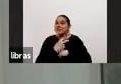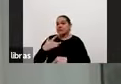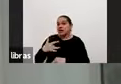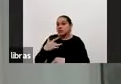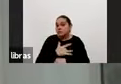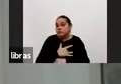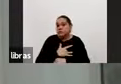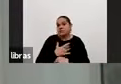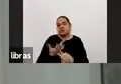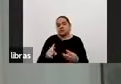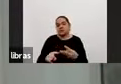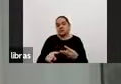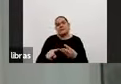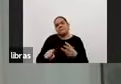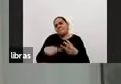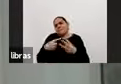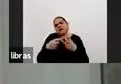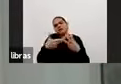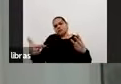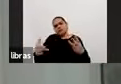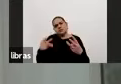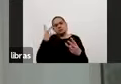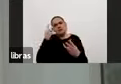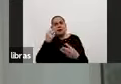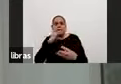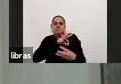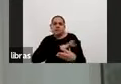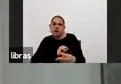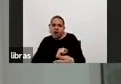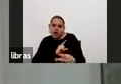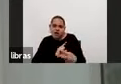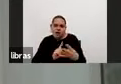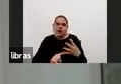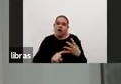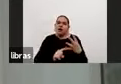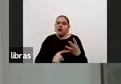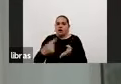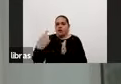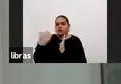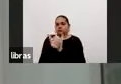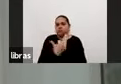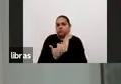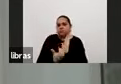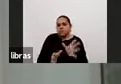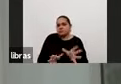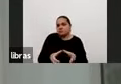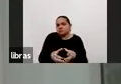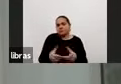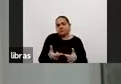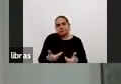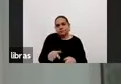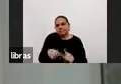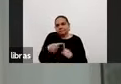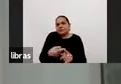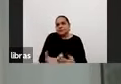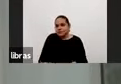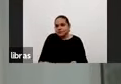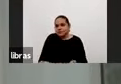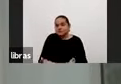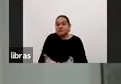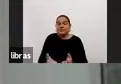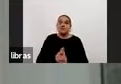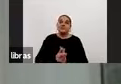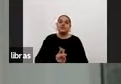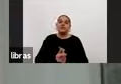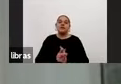das pautas tradicionais, que é o reajuste salarial, que é a questão da renovação das cláusulas coletivas e etc. Então, assim, ter